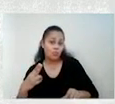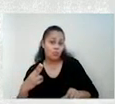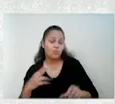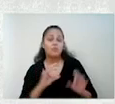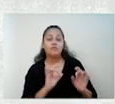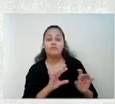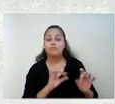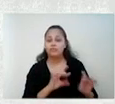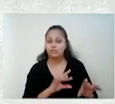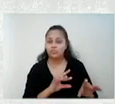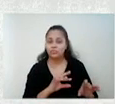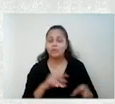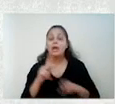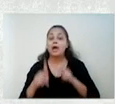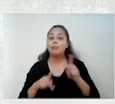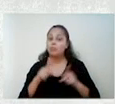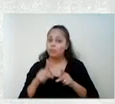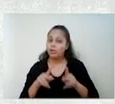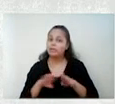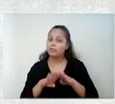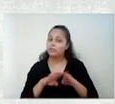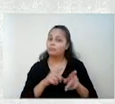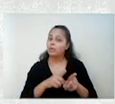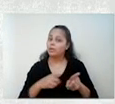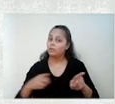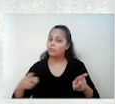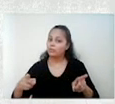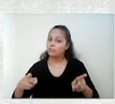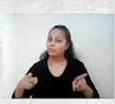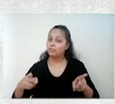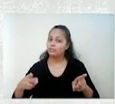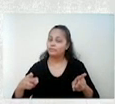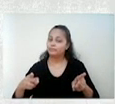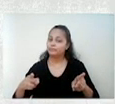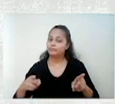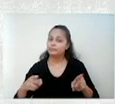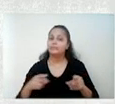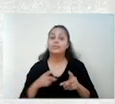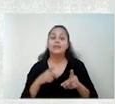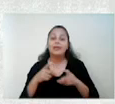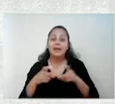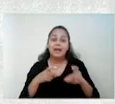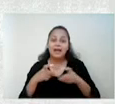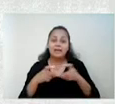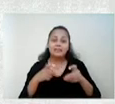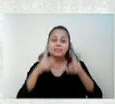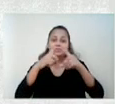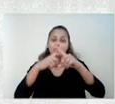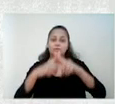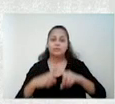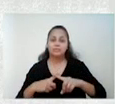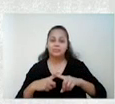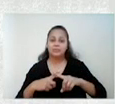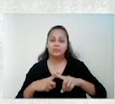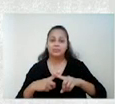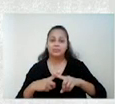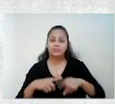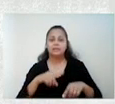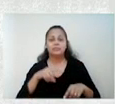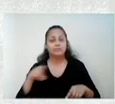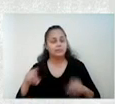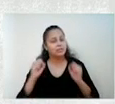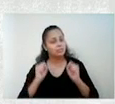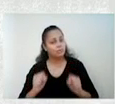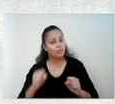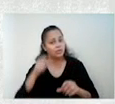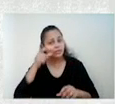alimentada, a população cresceu, aumentou, certo? As cruzadas, pessoal, né, como vocês podem